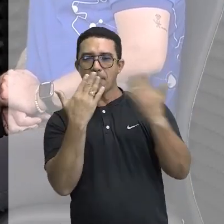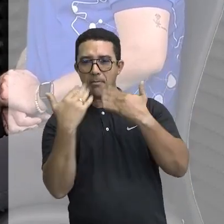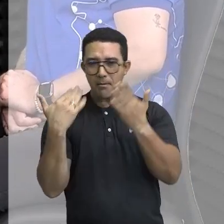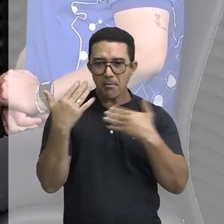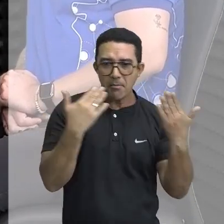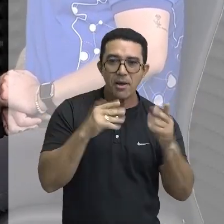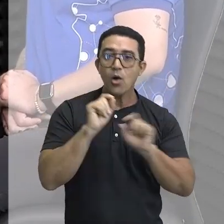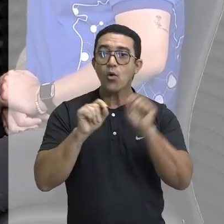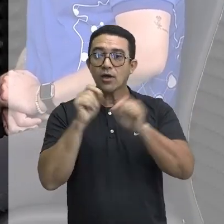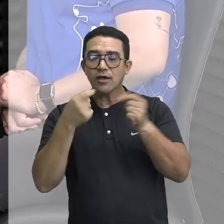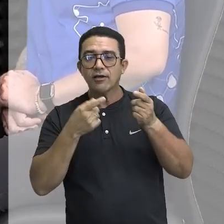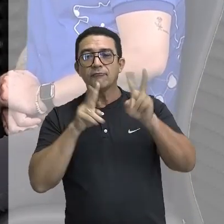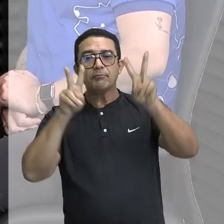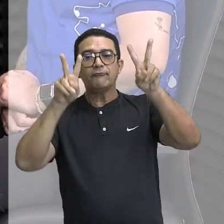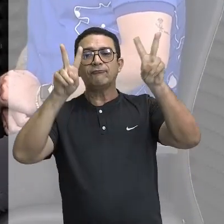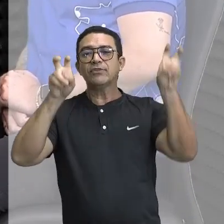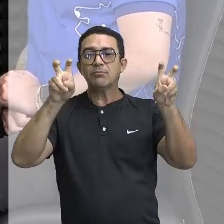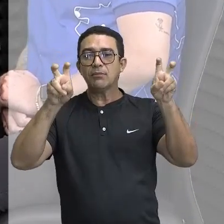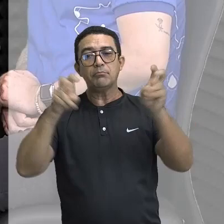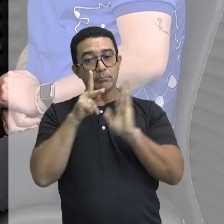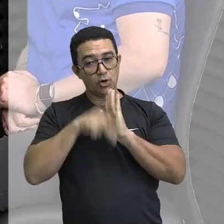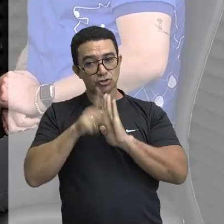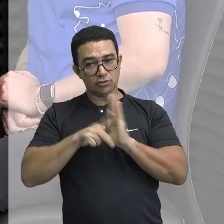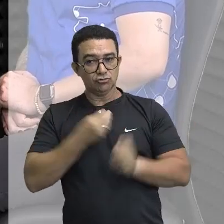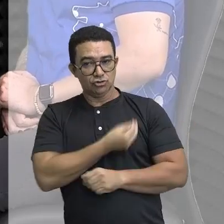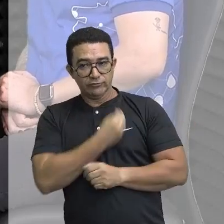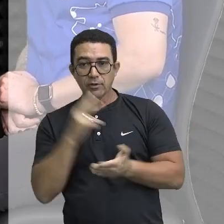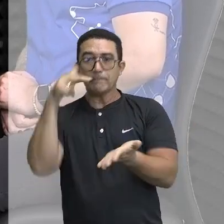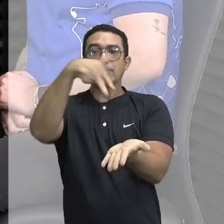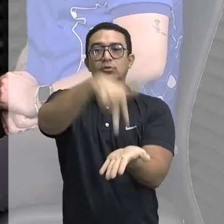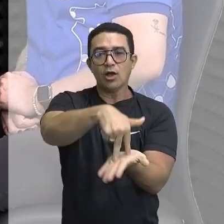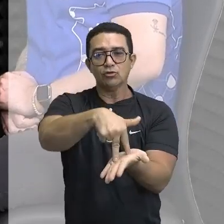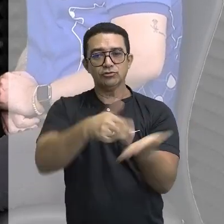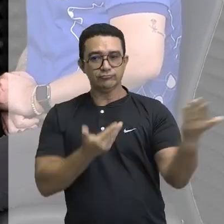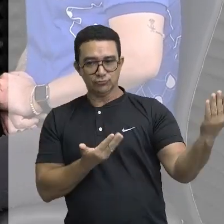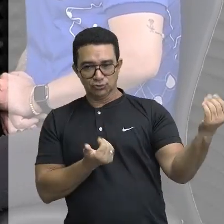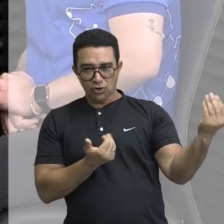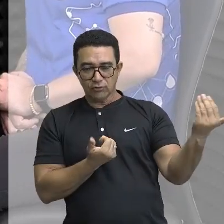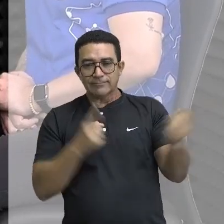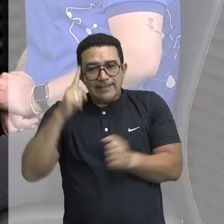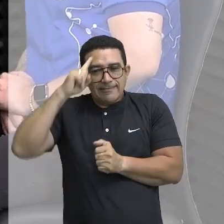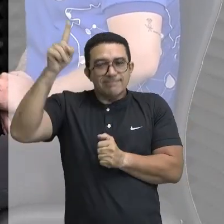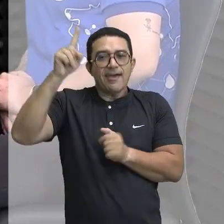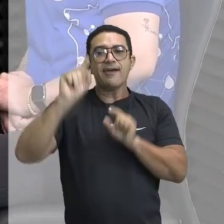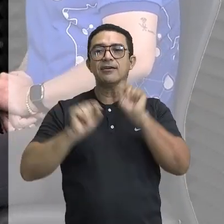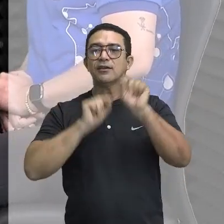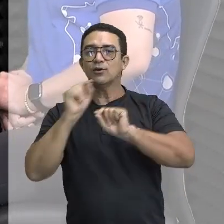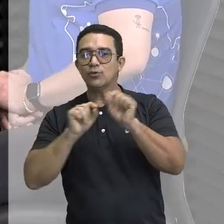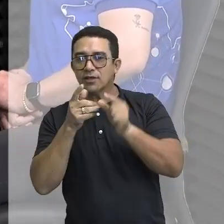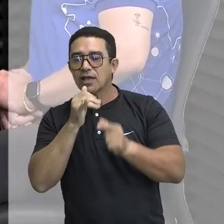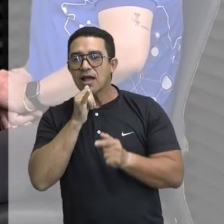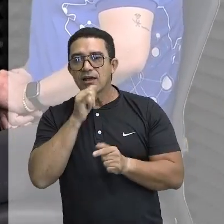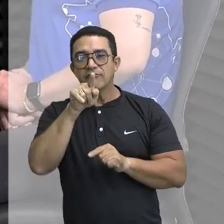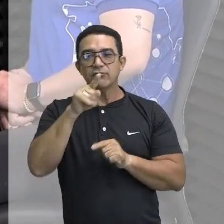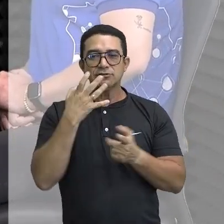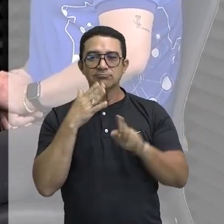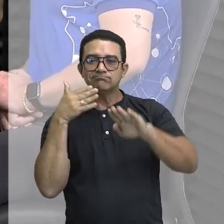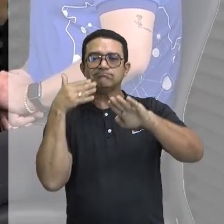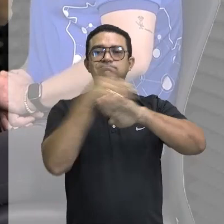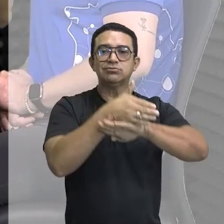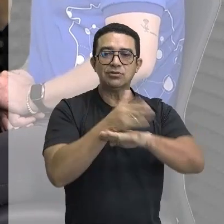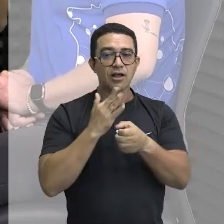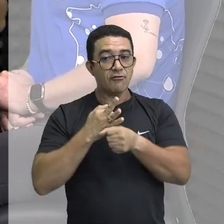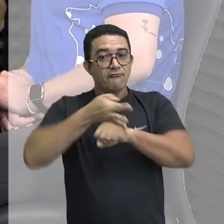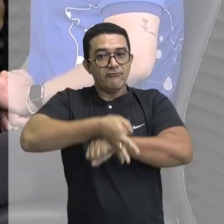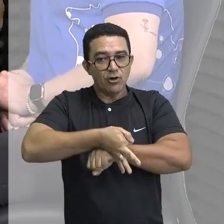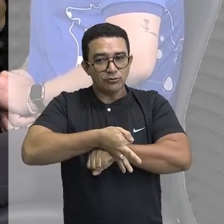falar sobre o projeto de vida, sobre o protagonismo juvenil, sobre as ideias do que fazer quando de repente você ingressar na faculdade,